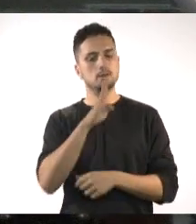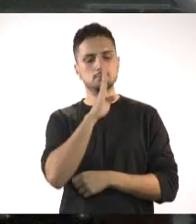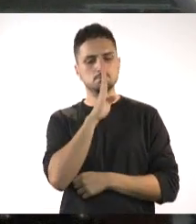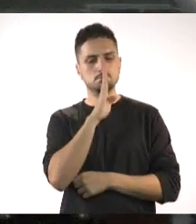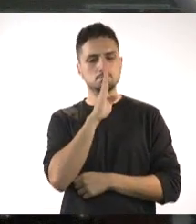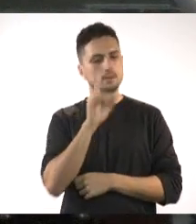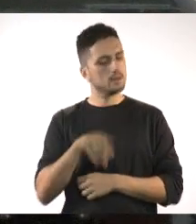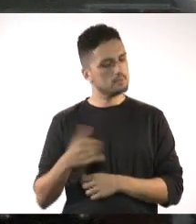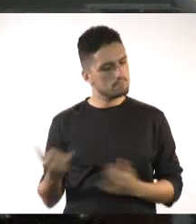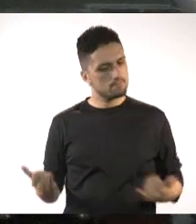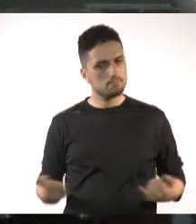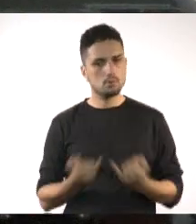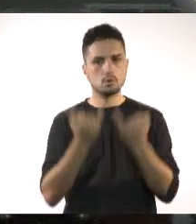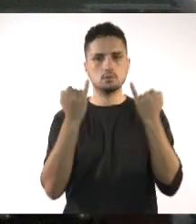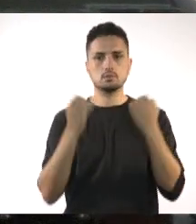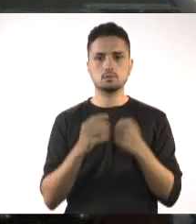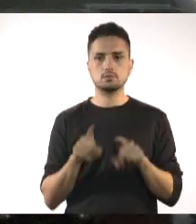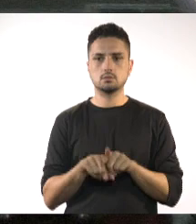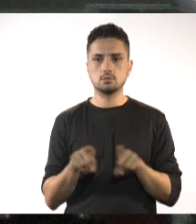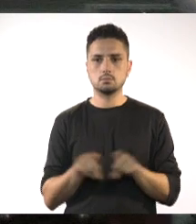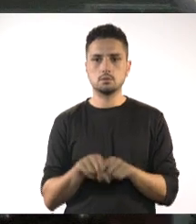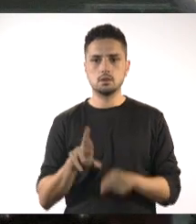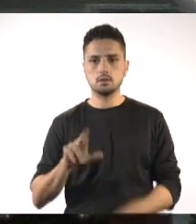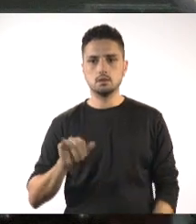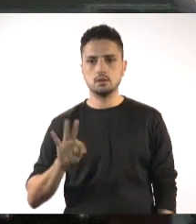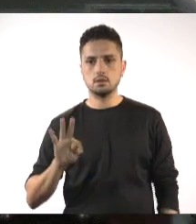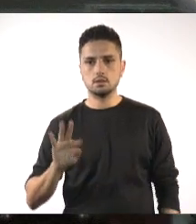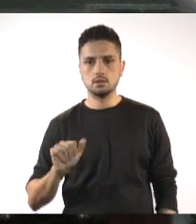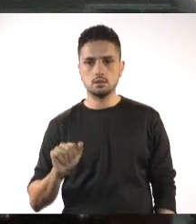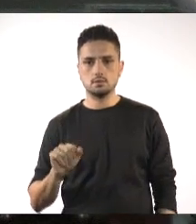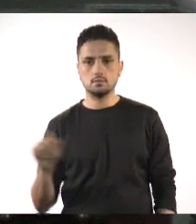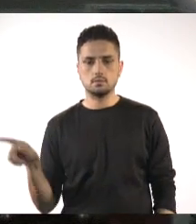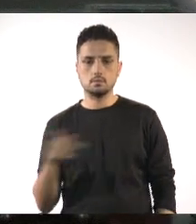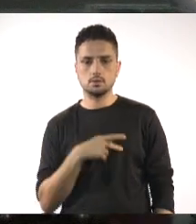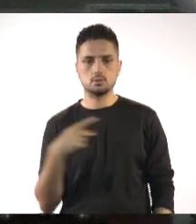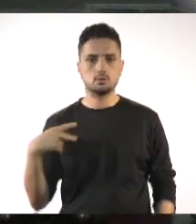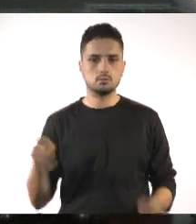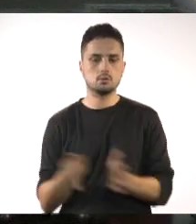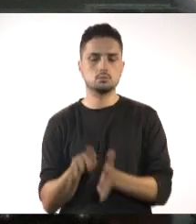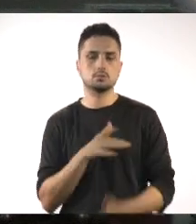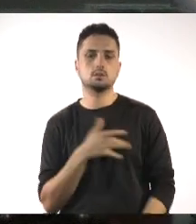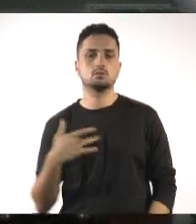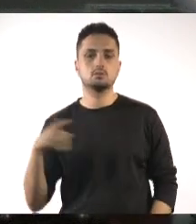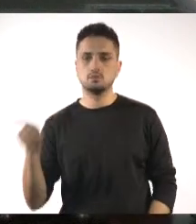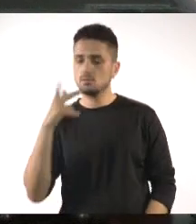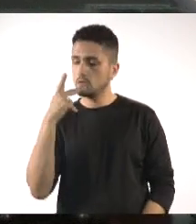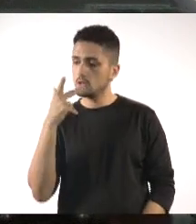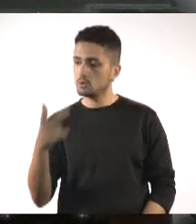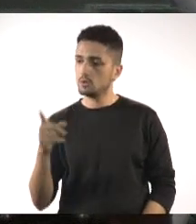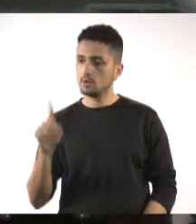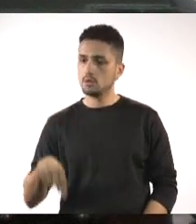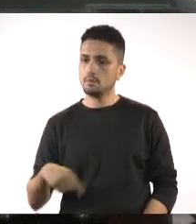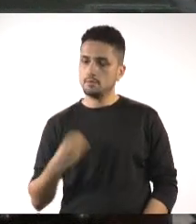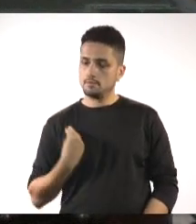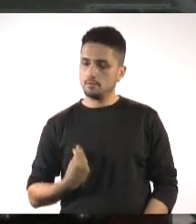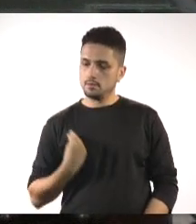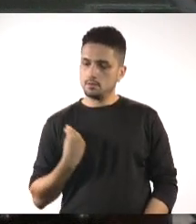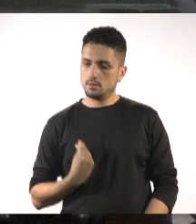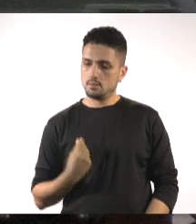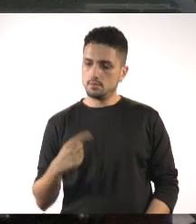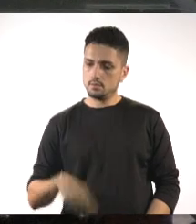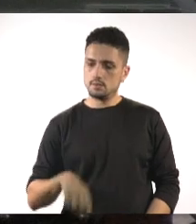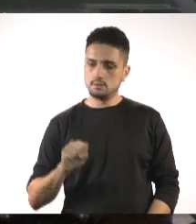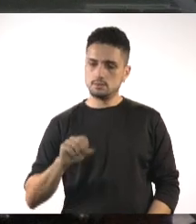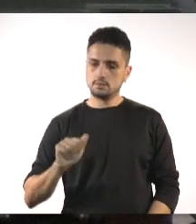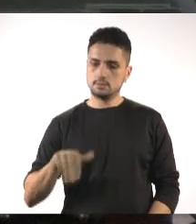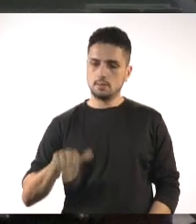mais impacto. Também Rita, com seu exemplo na Pastoral da Saúde, e como você bem disse, a presença samaritana sempre onde tiver